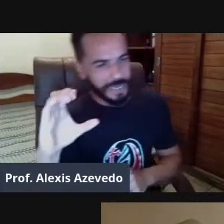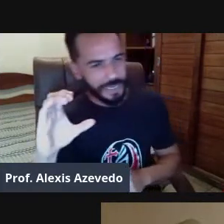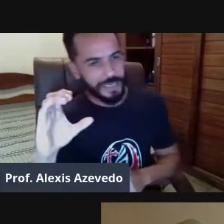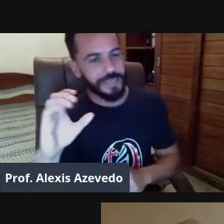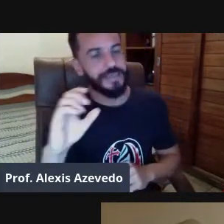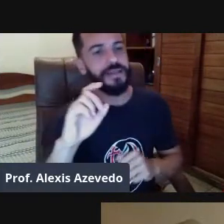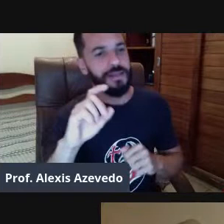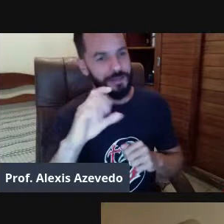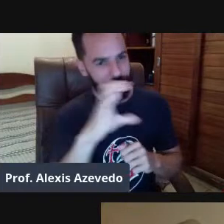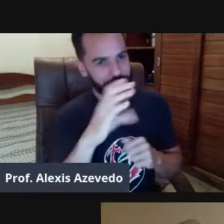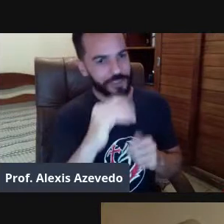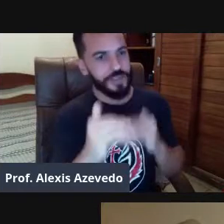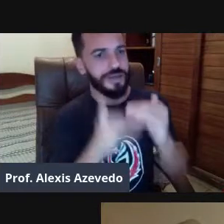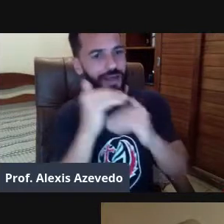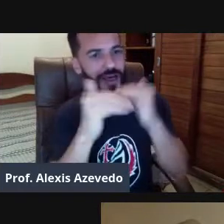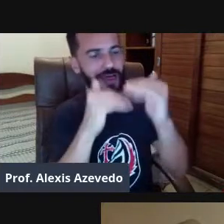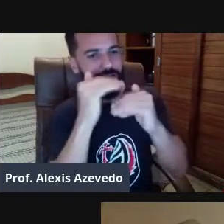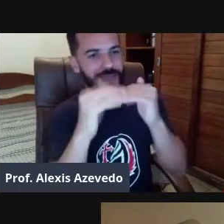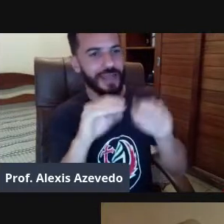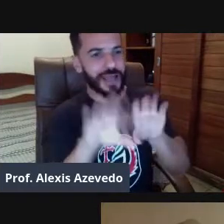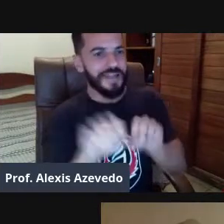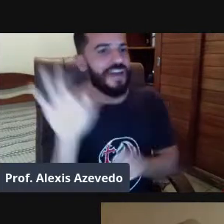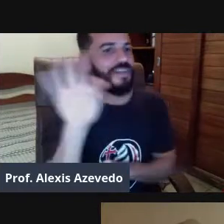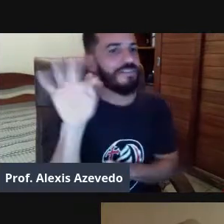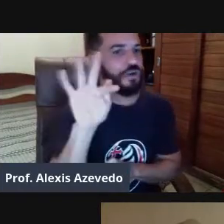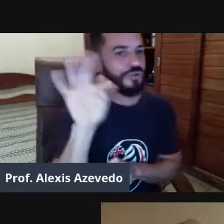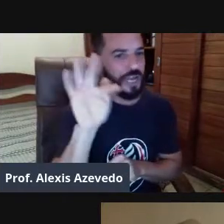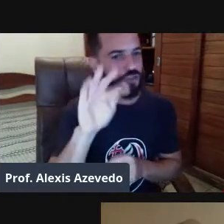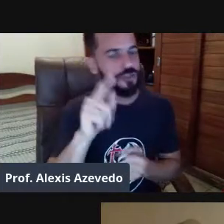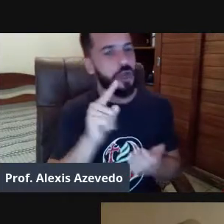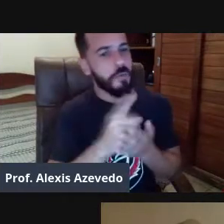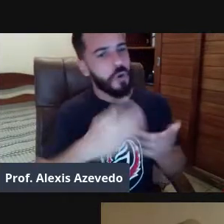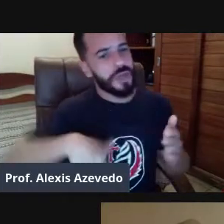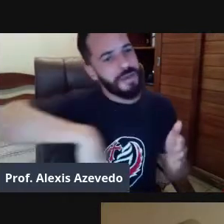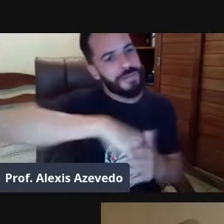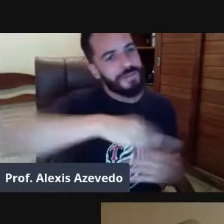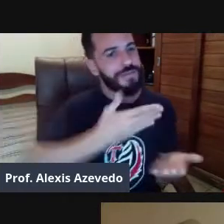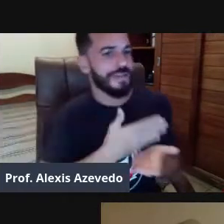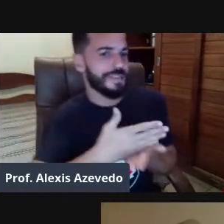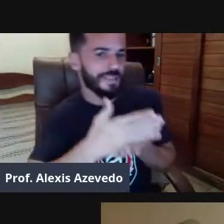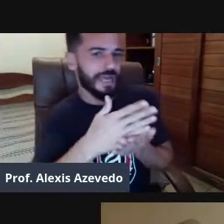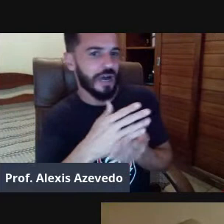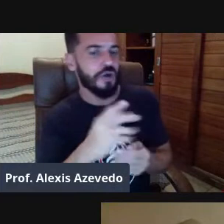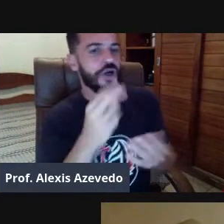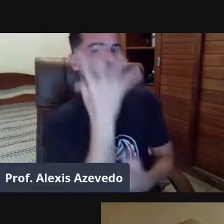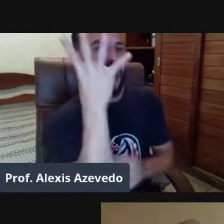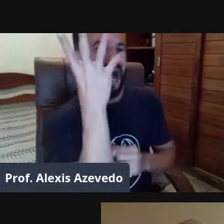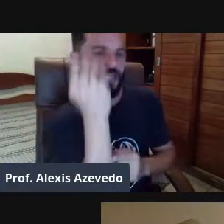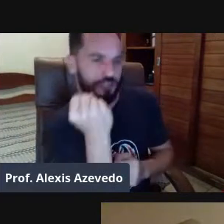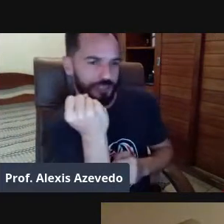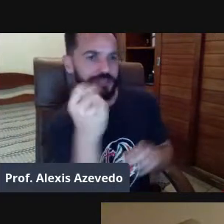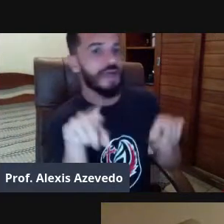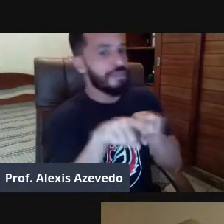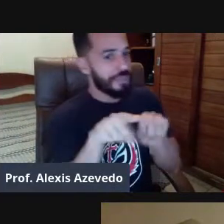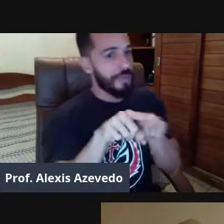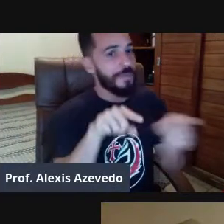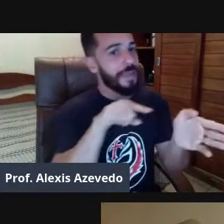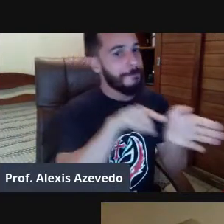carreira acadêmica, porque é o pontapé inicial aí para o artista ser pesquisador, né? E